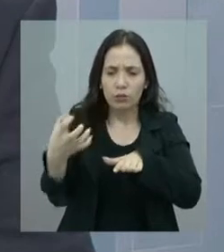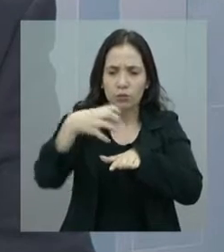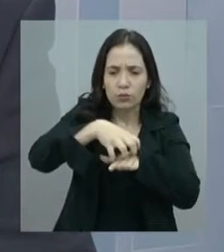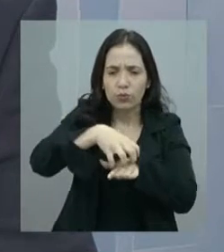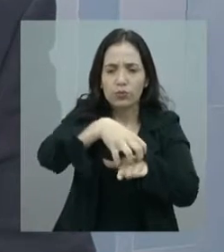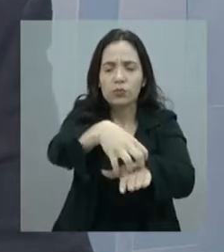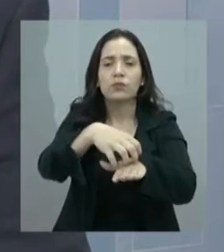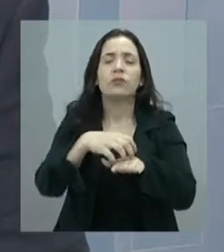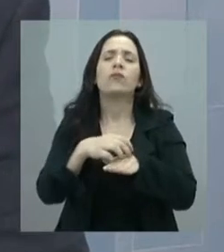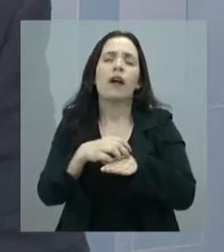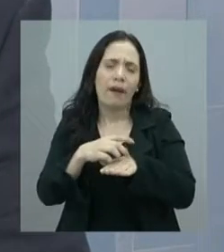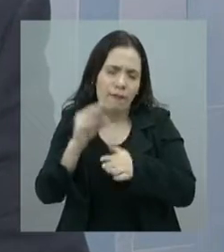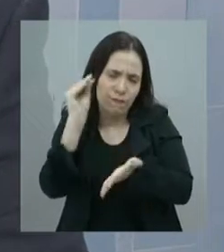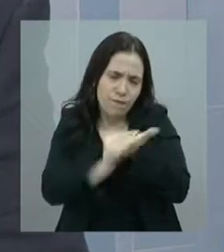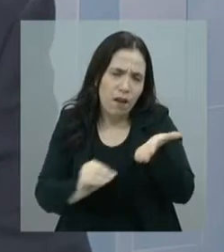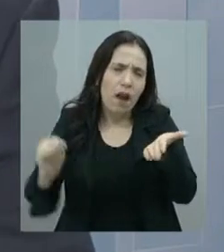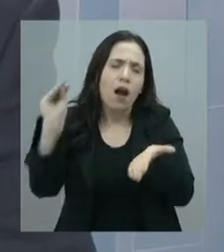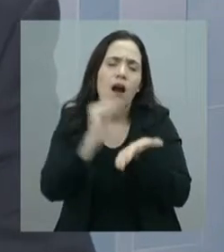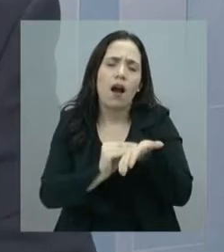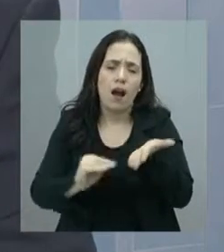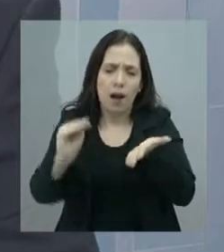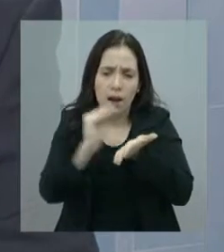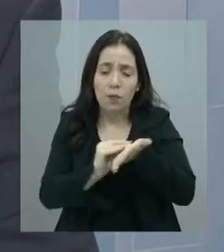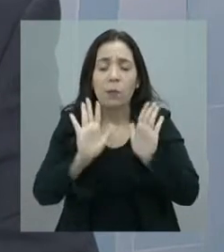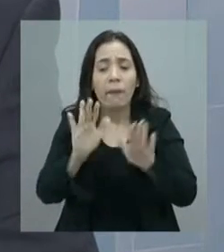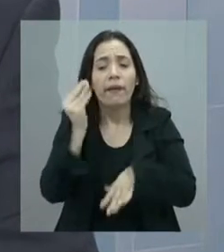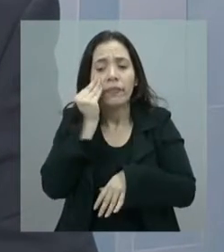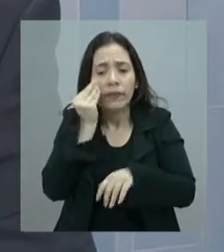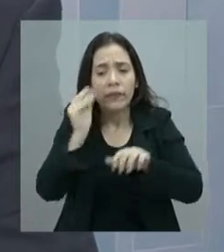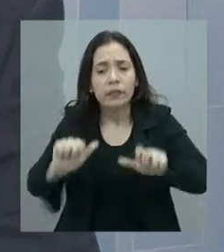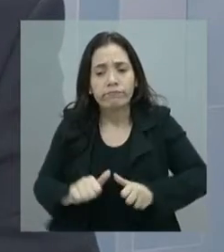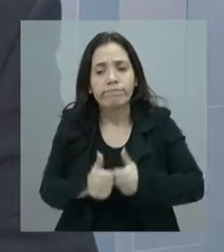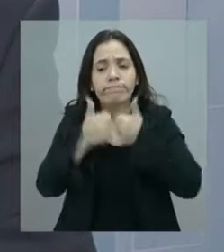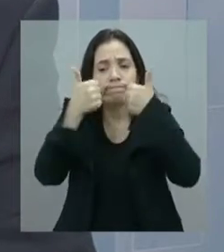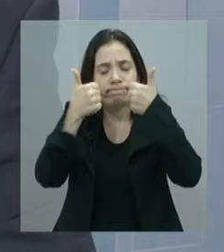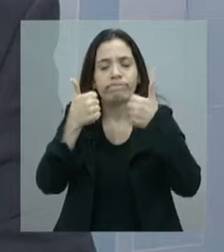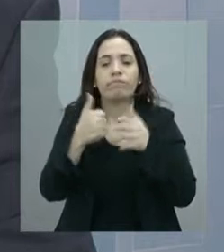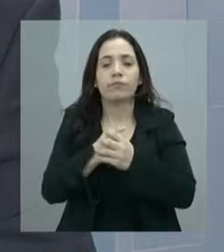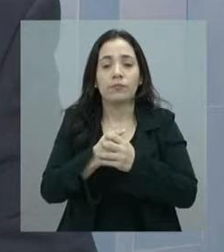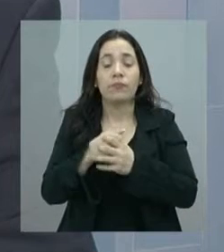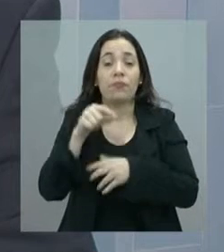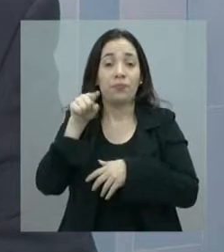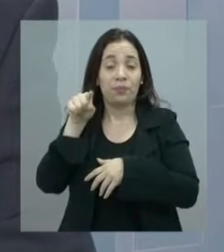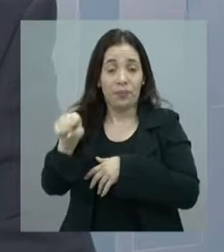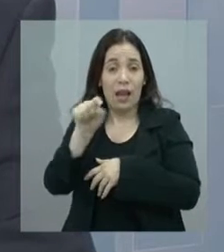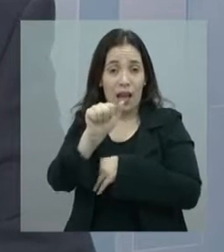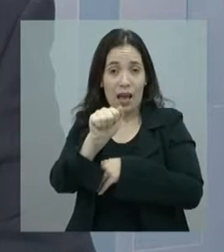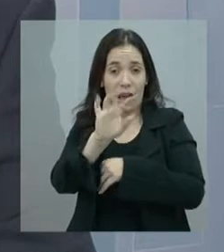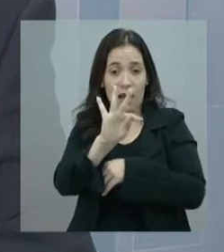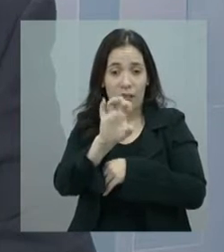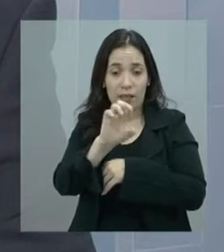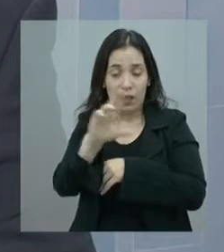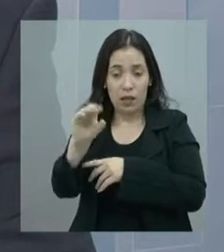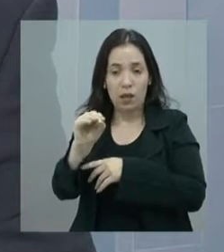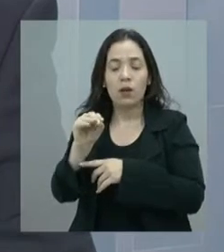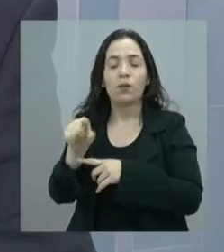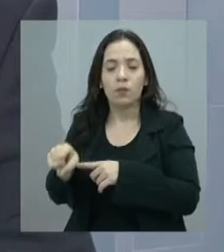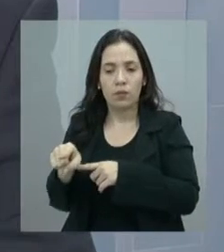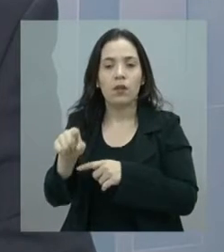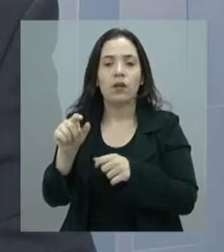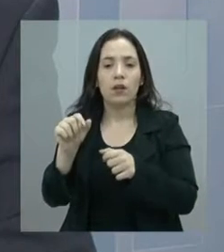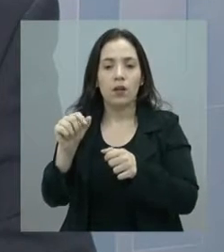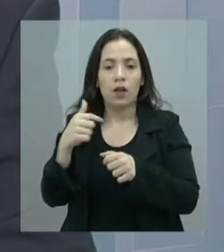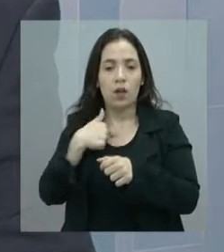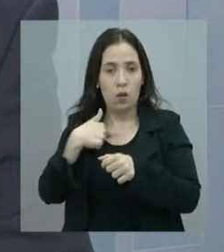saneamento do Ceará. Crateús é prestigiada. Crateús tem 70% de saneamento. Agora, já o aterro sanitário... Tem 70% de saneamento? 70%. Feito na